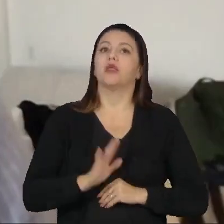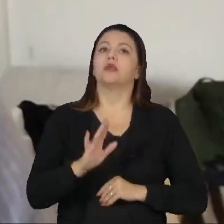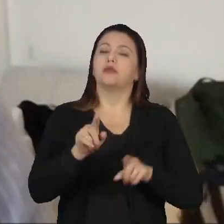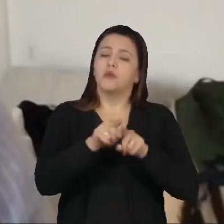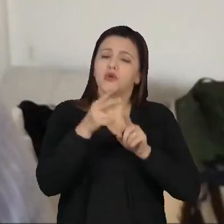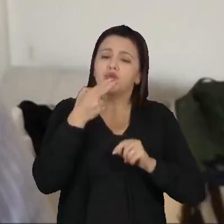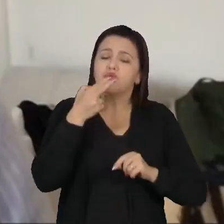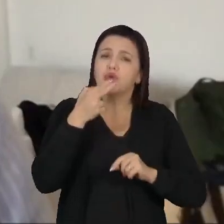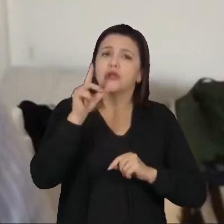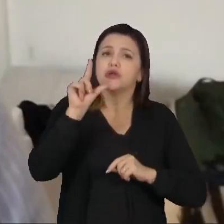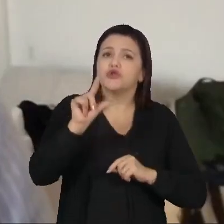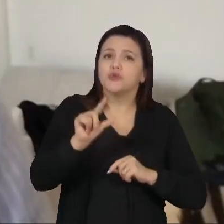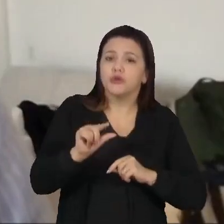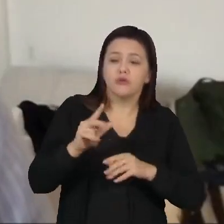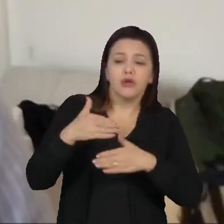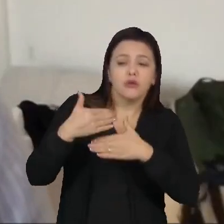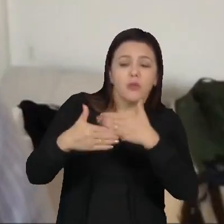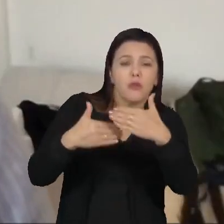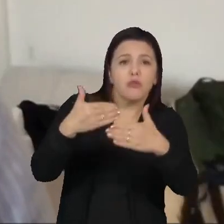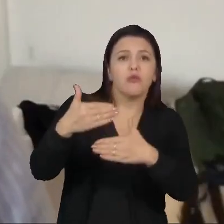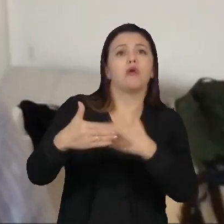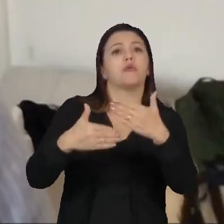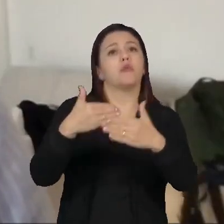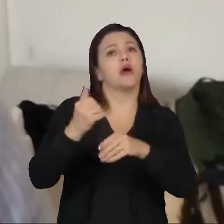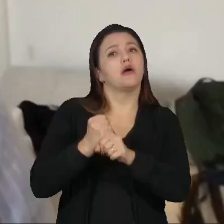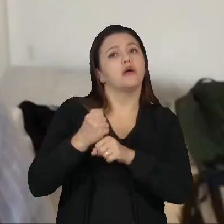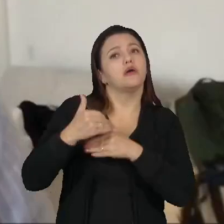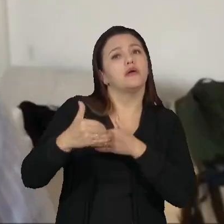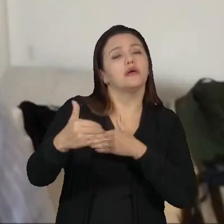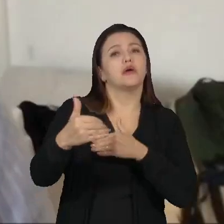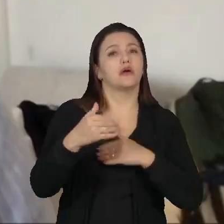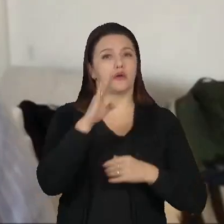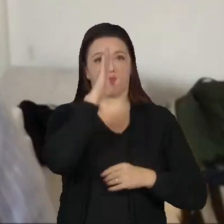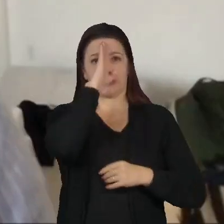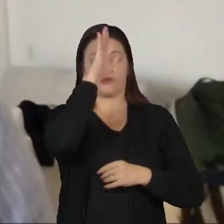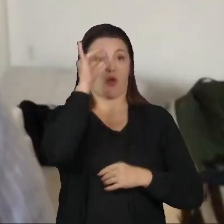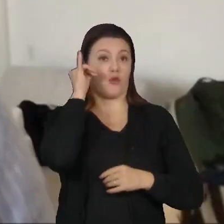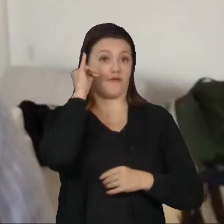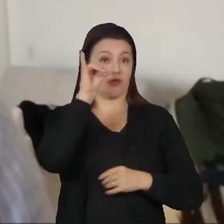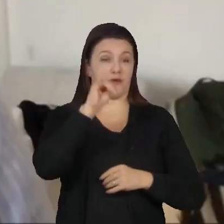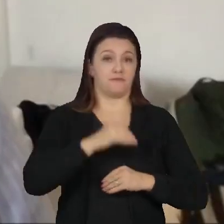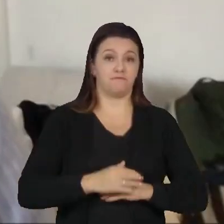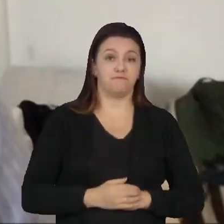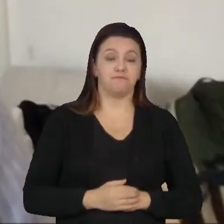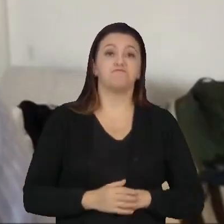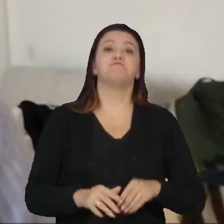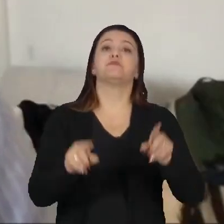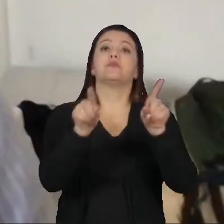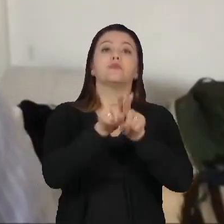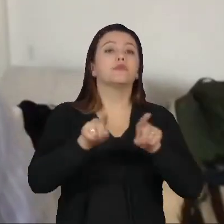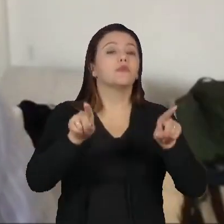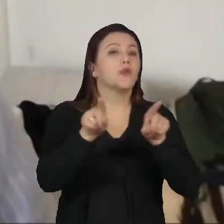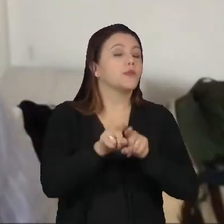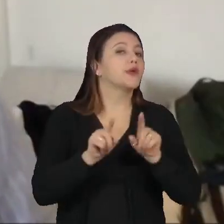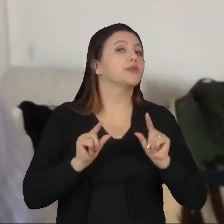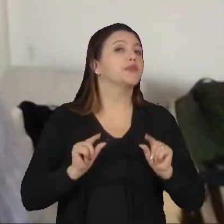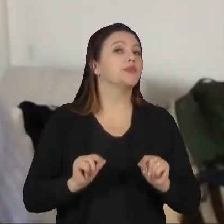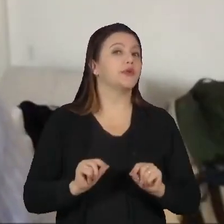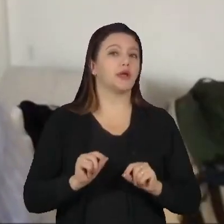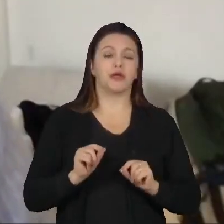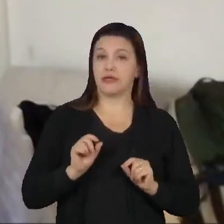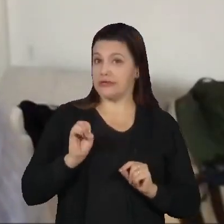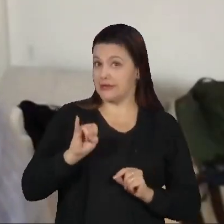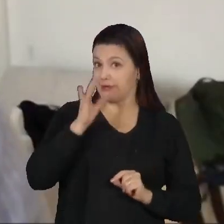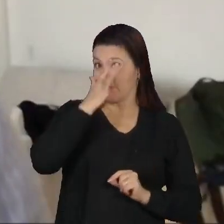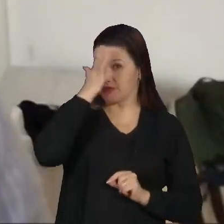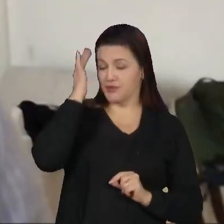tem diminuído nas últimas décadas. Então, essa é a principal forma de prevenir. Além disso, para quem sempre